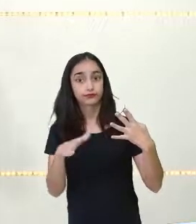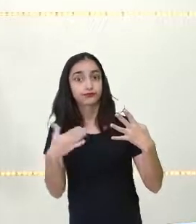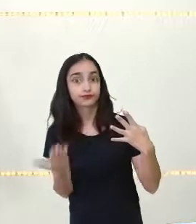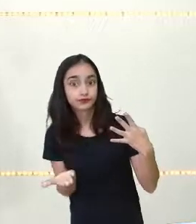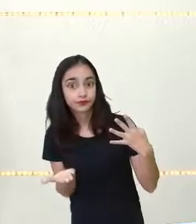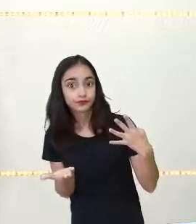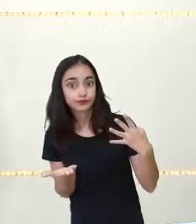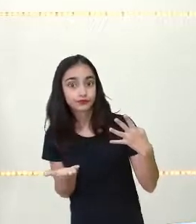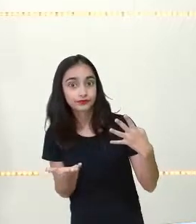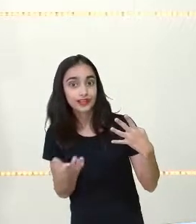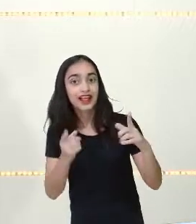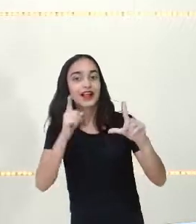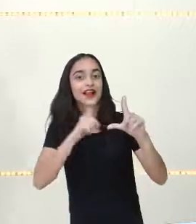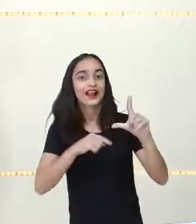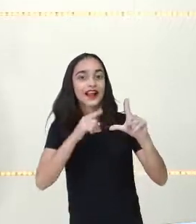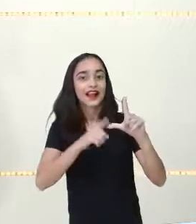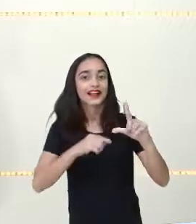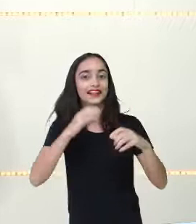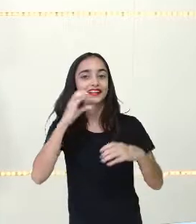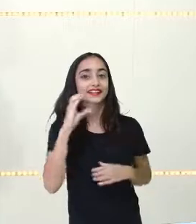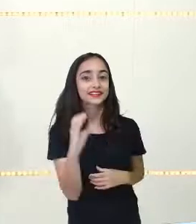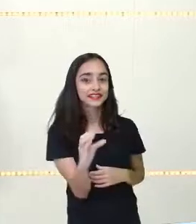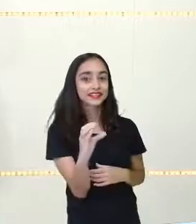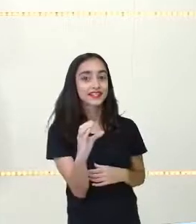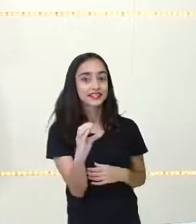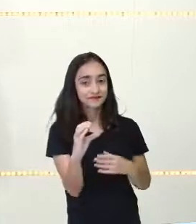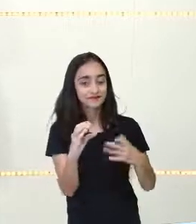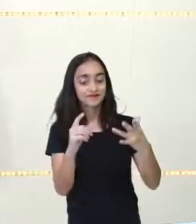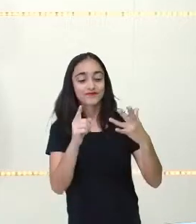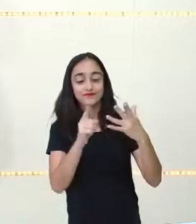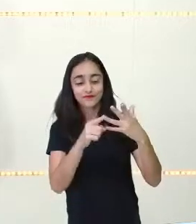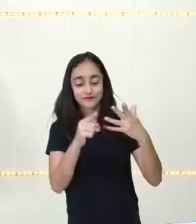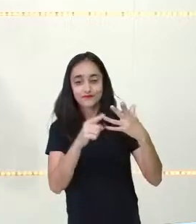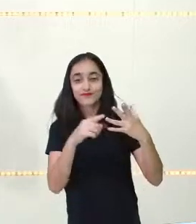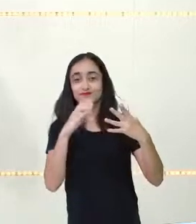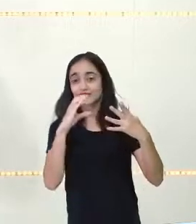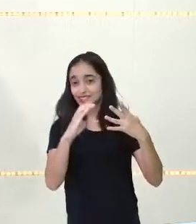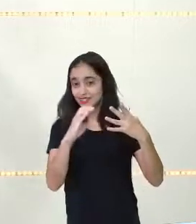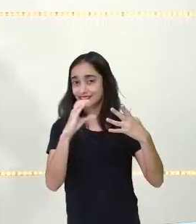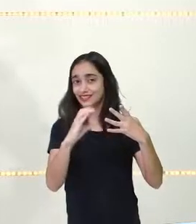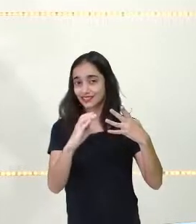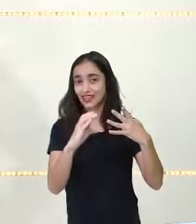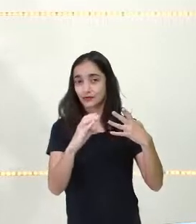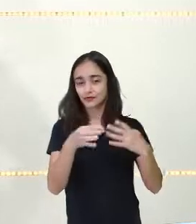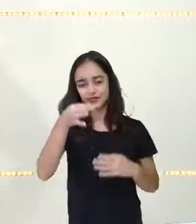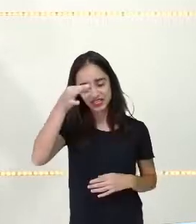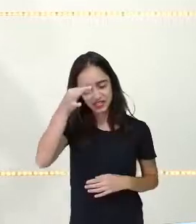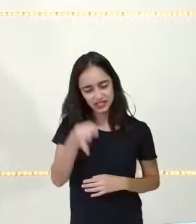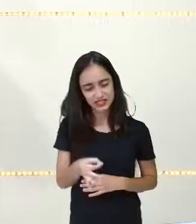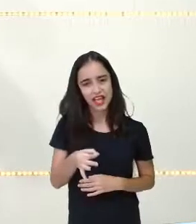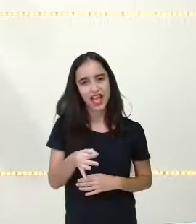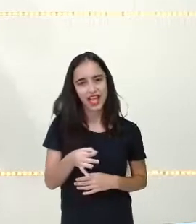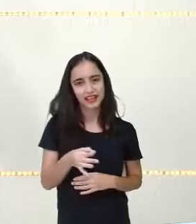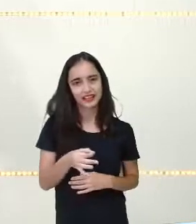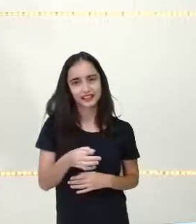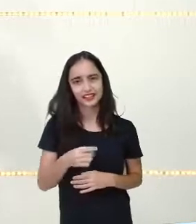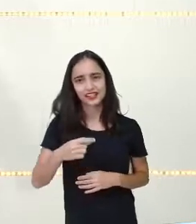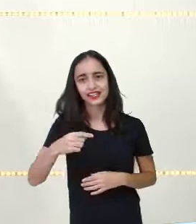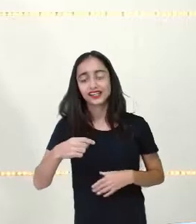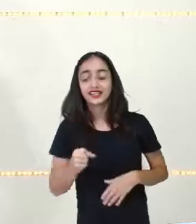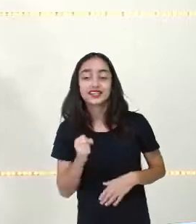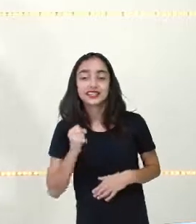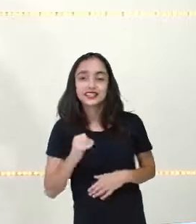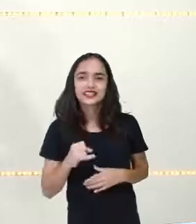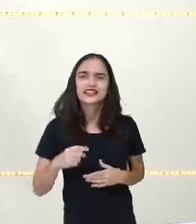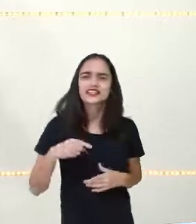C acertou Eita Professor eu me confundi se preocupa não porque essa aula vai estar disponível no YouTube então você pode assistir